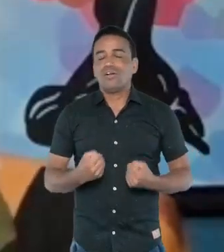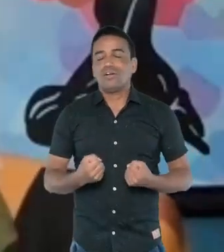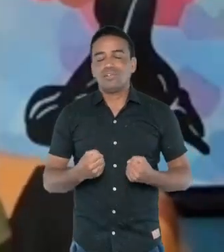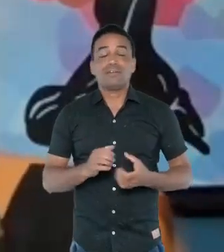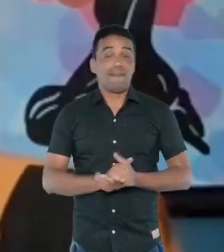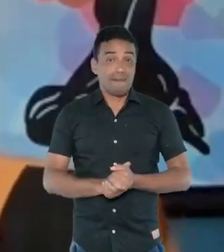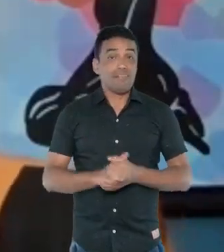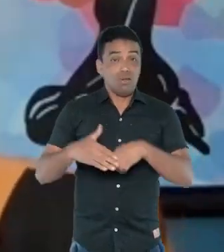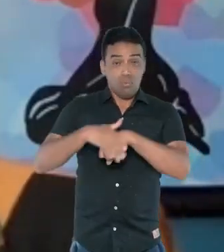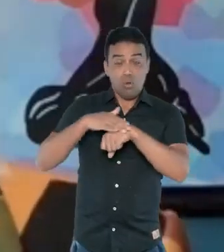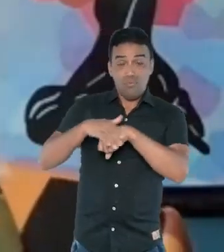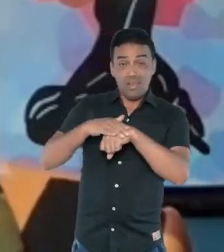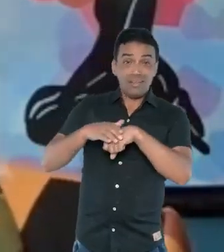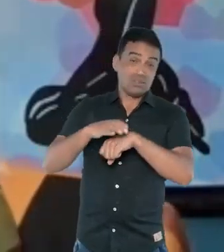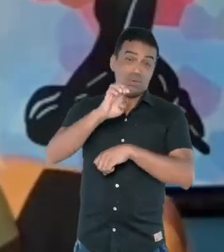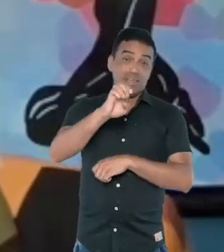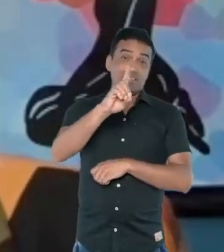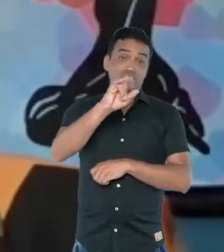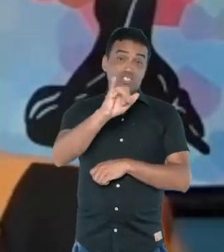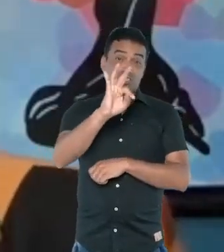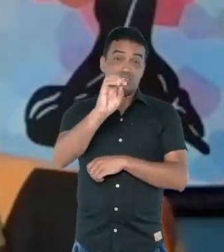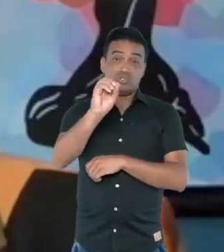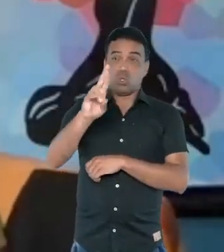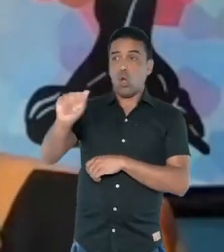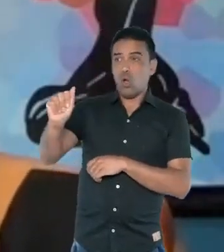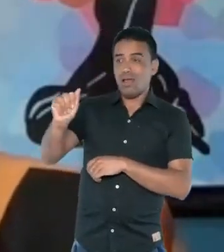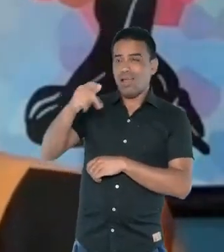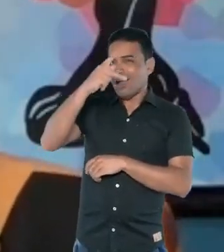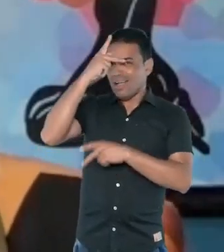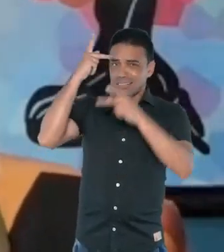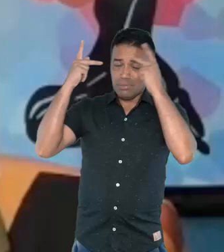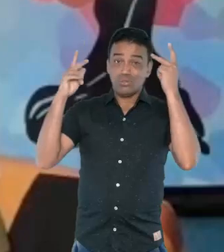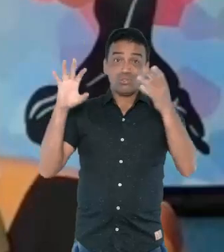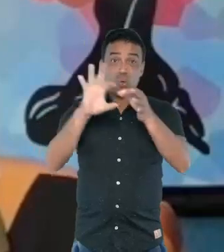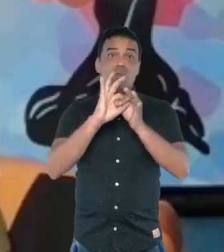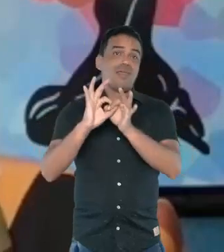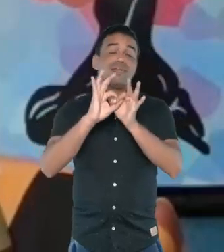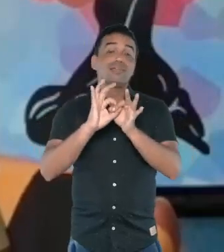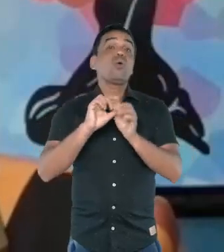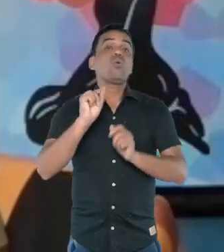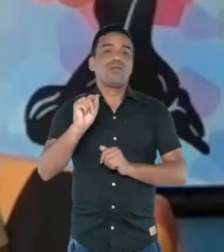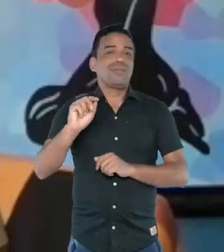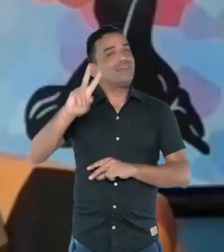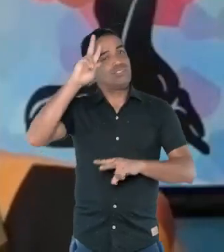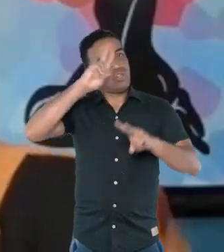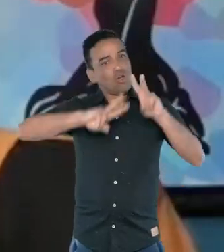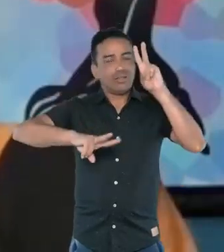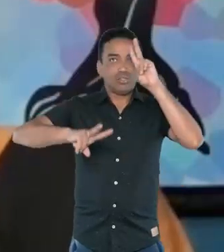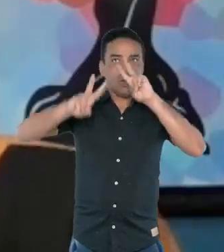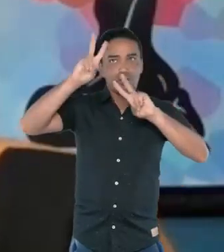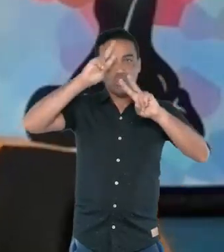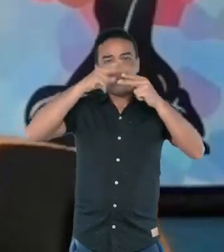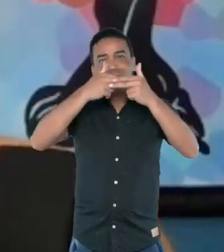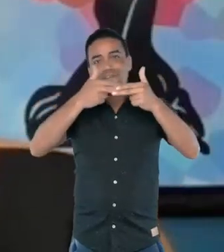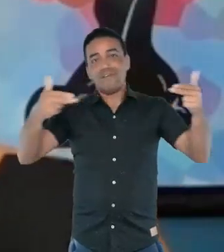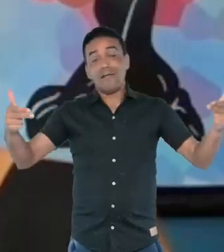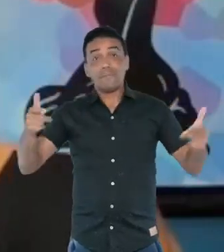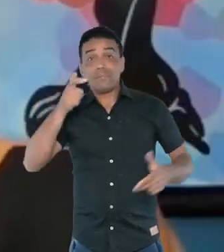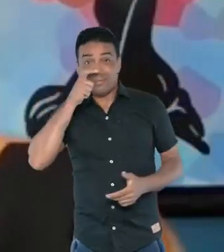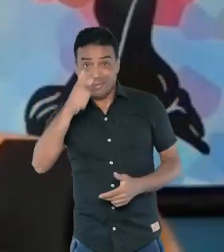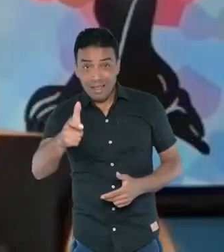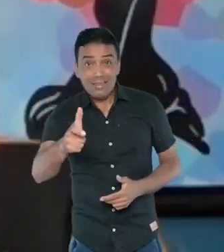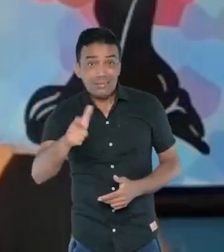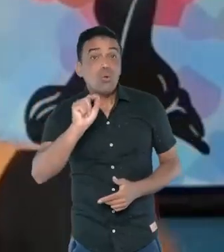boa conversa com a editora, falando, Grazi, as pessoas se conectam nas histórias. A gente se interessa por